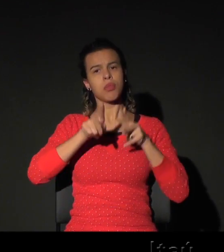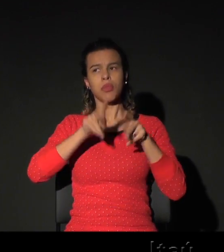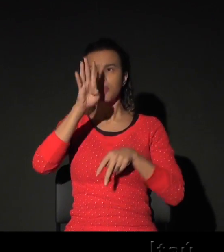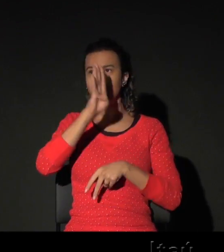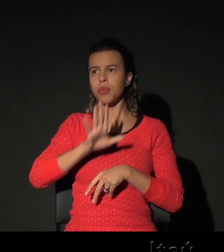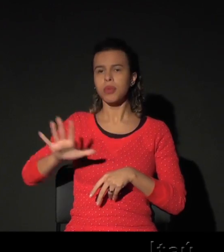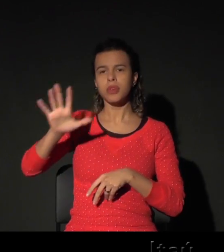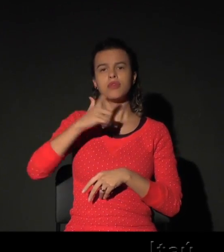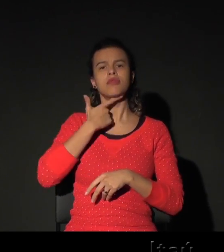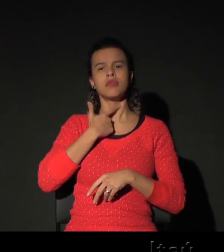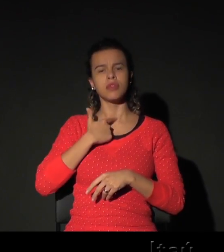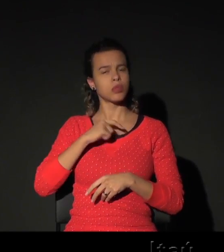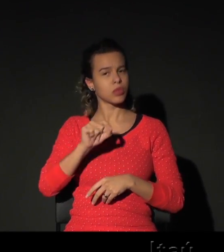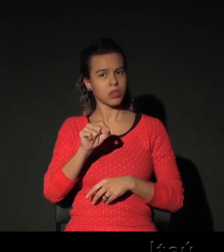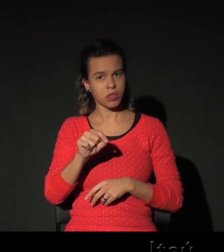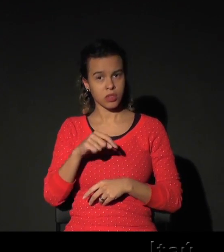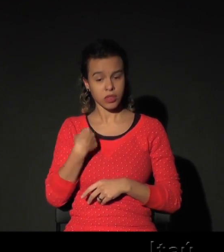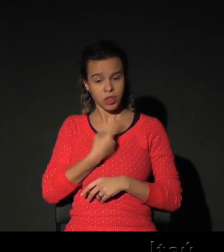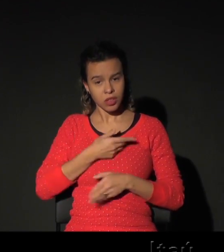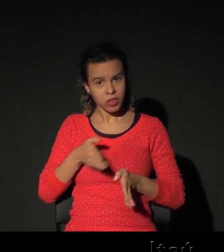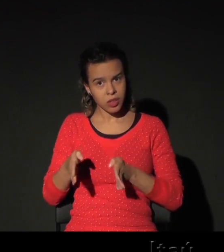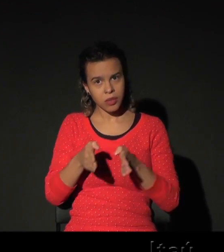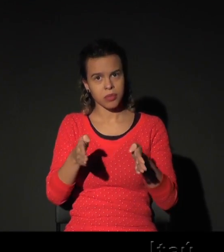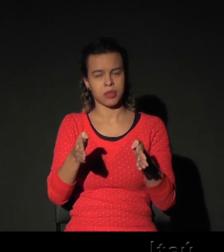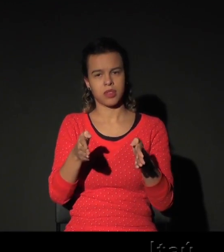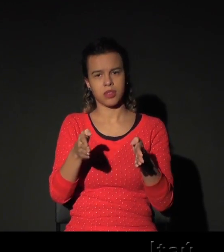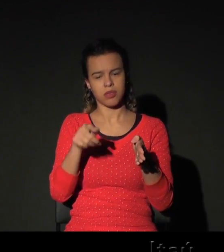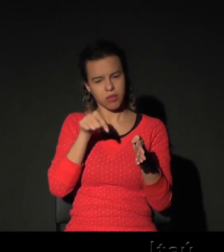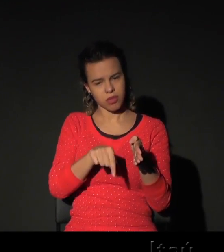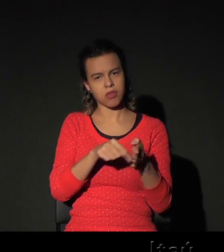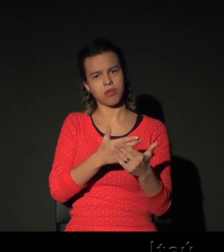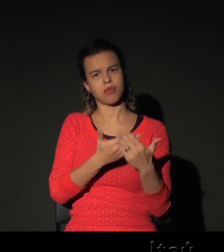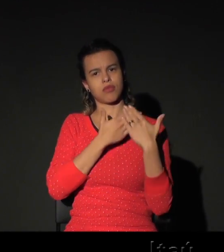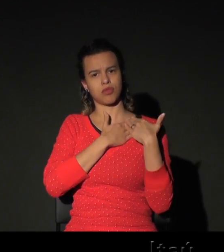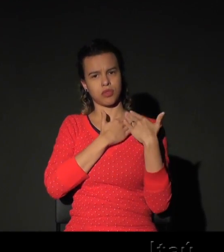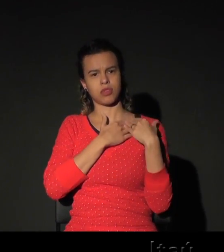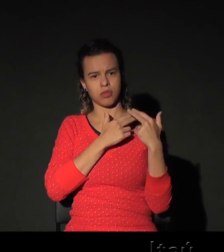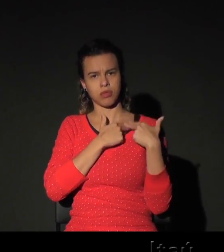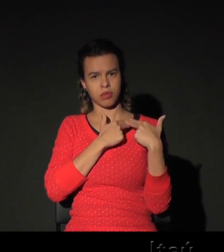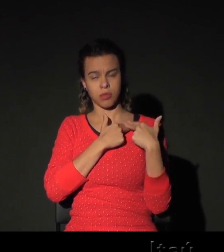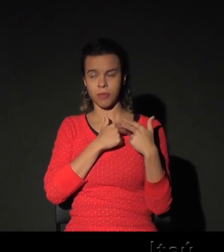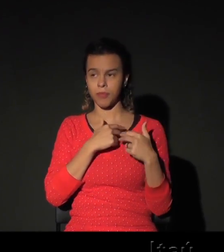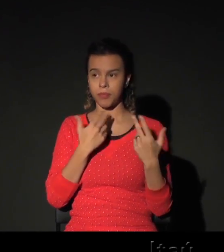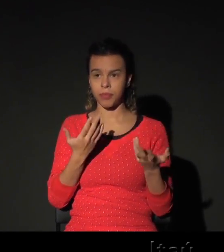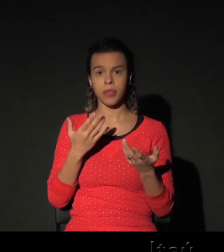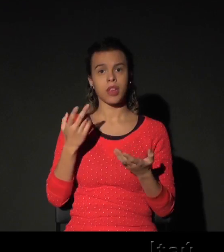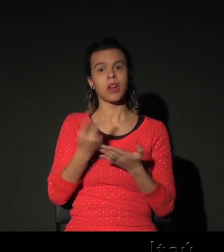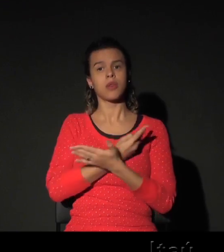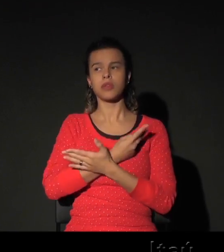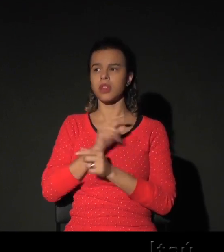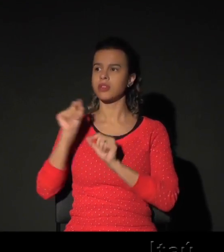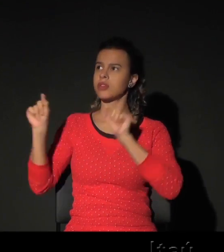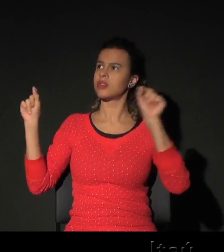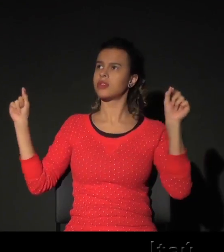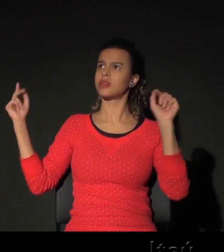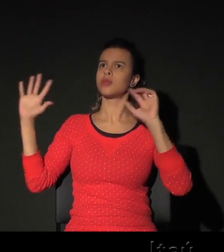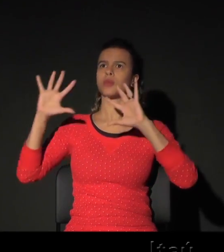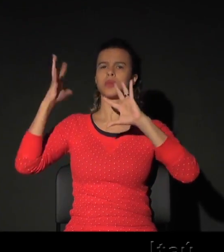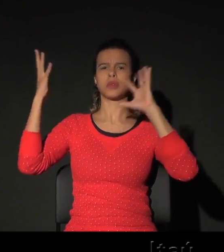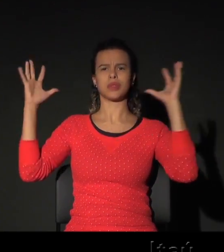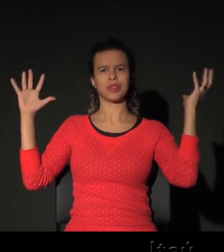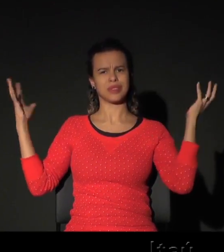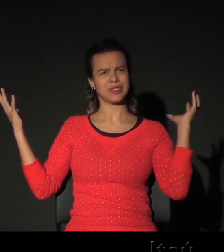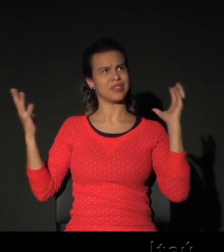brasileiro é o nosso caminhar essa é a nossa função o que acontece em volta que